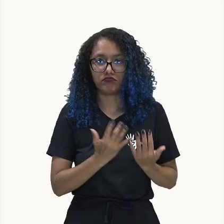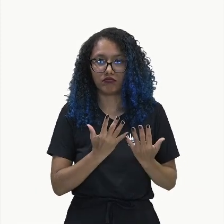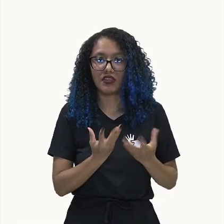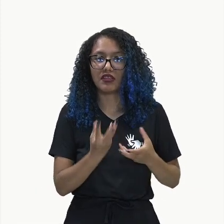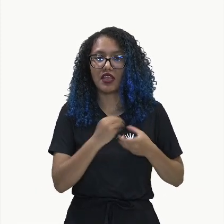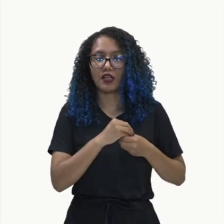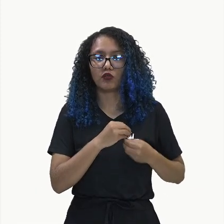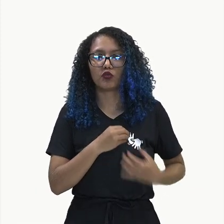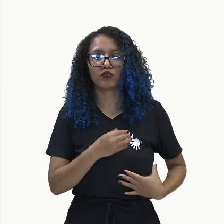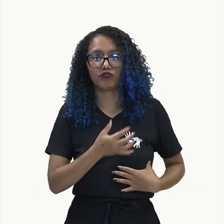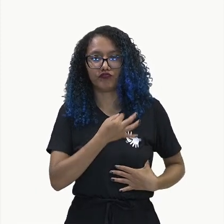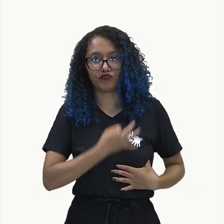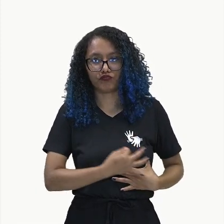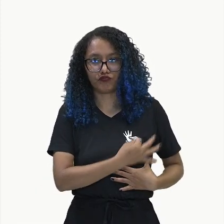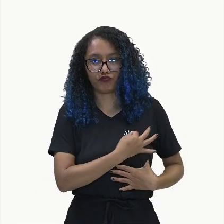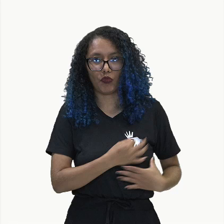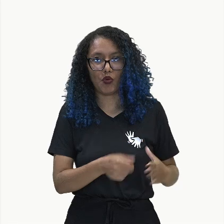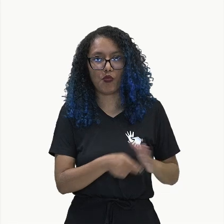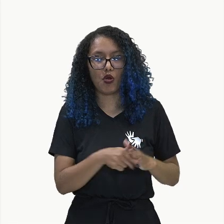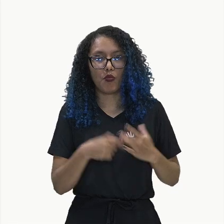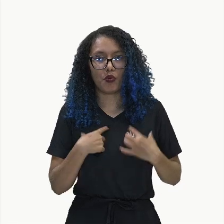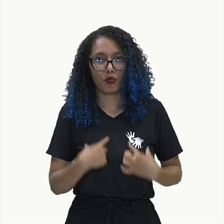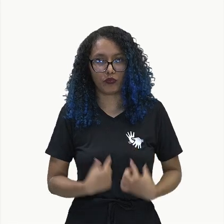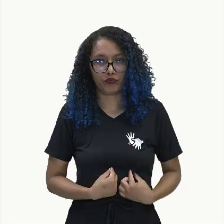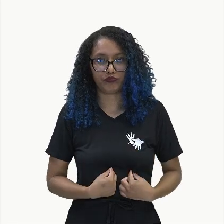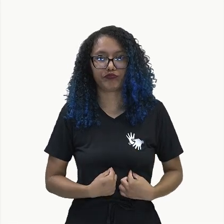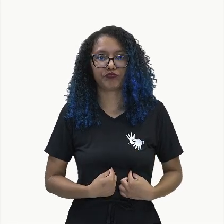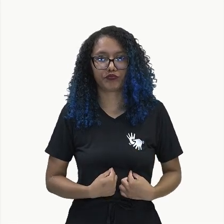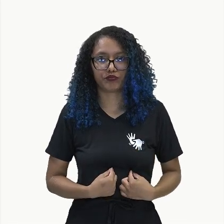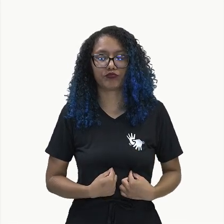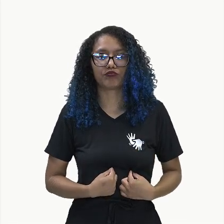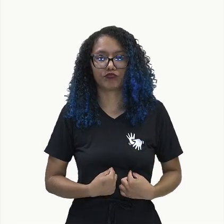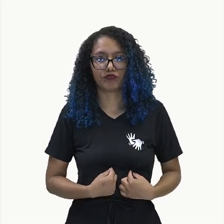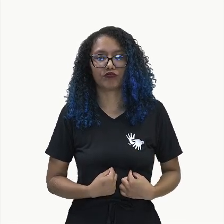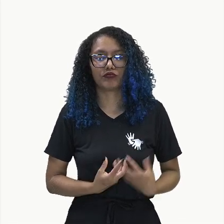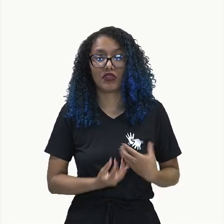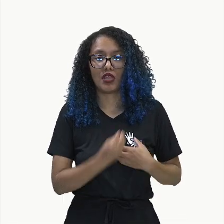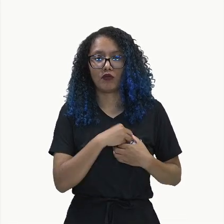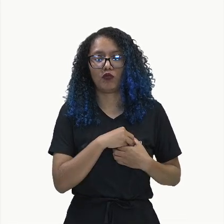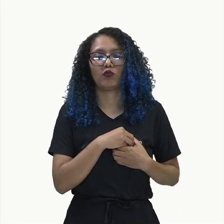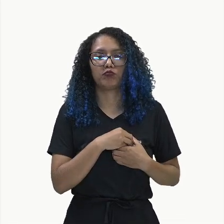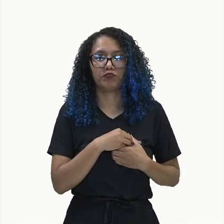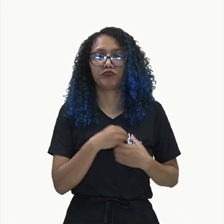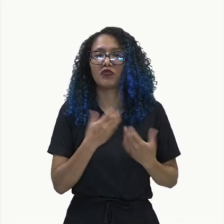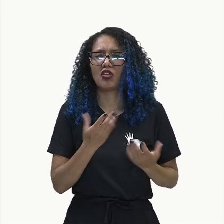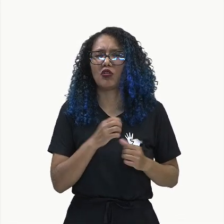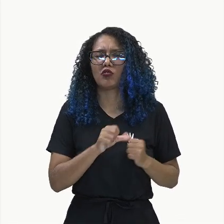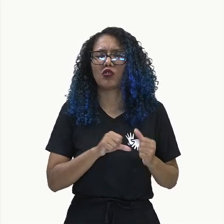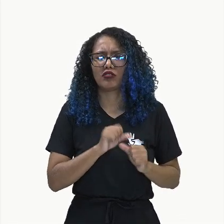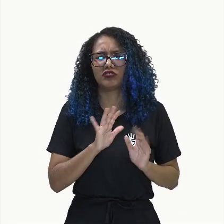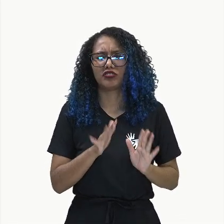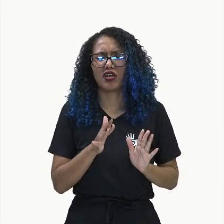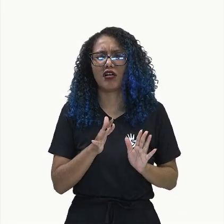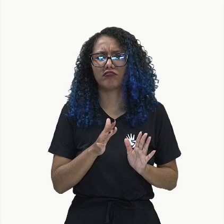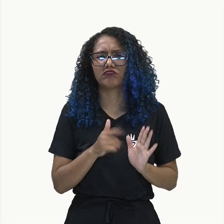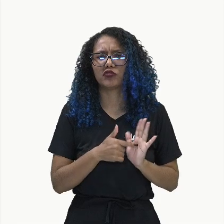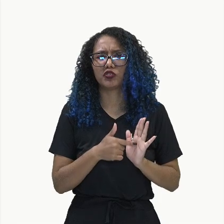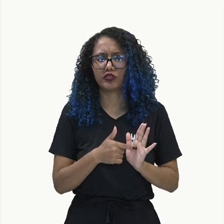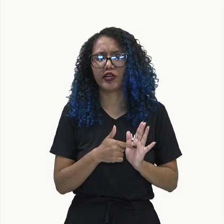alvéolos pulmonares. Então, essas trocas gasosas, como apresentei para vocês ali também no